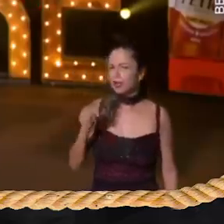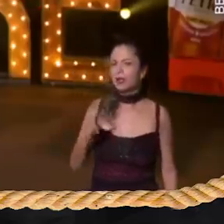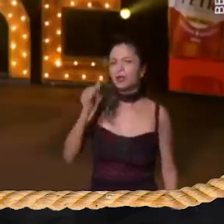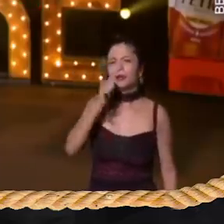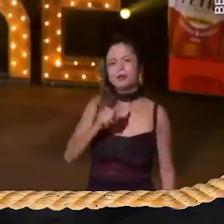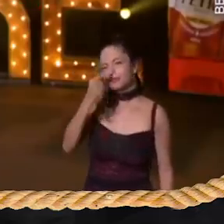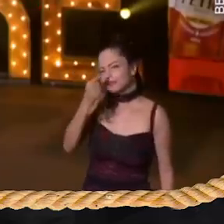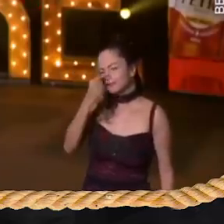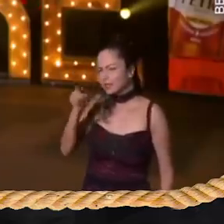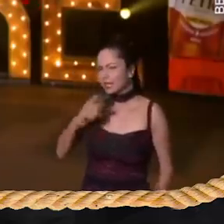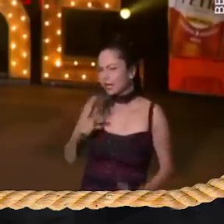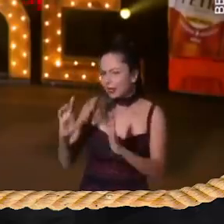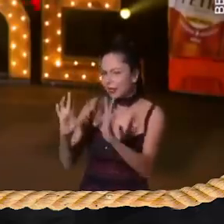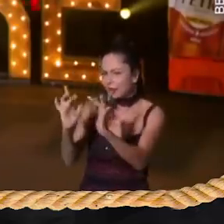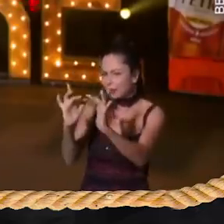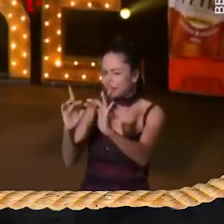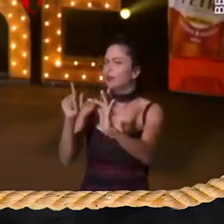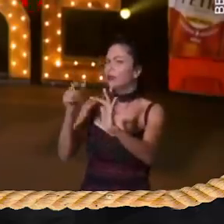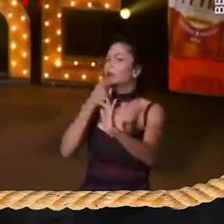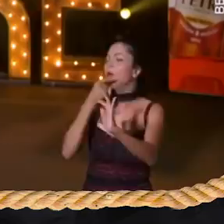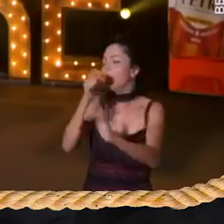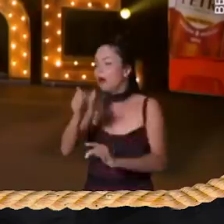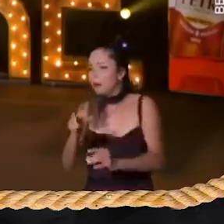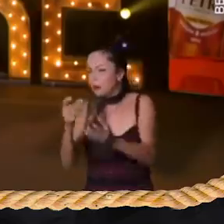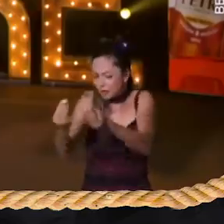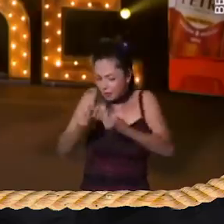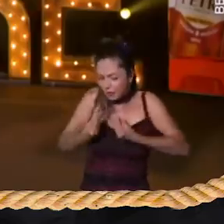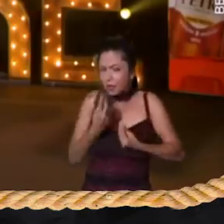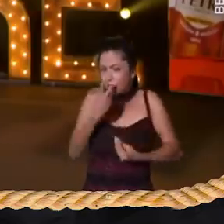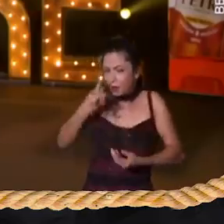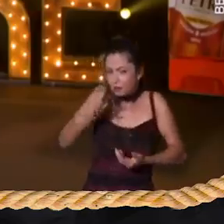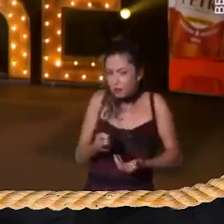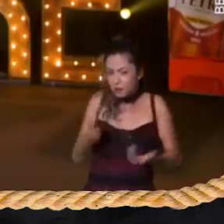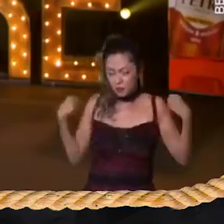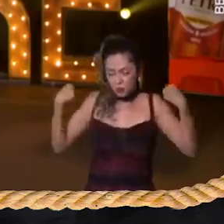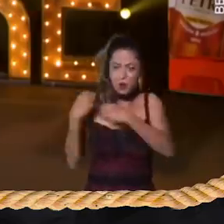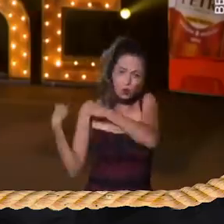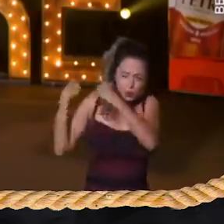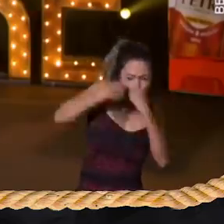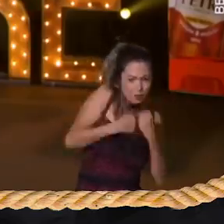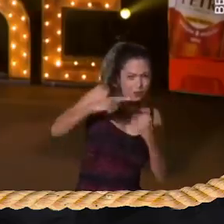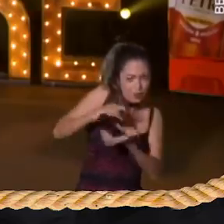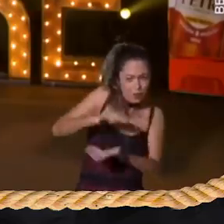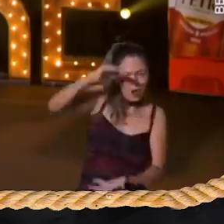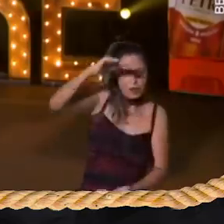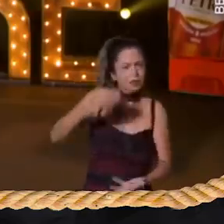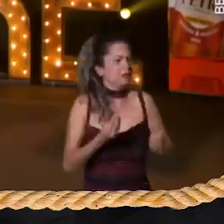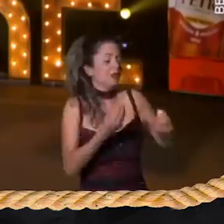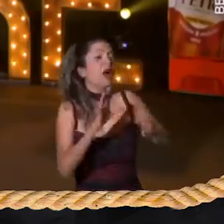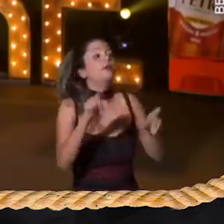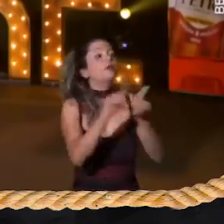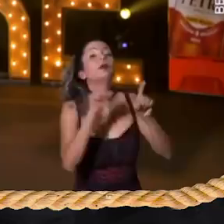parece 2.000 cobertores. Não, pode doar, não. Ele tá devendo. Eu, como é que vai doar coisa? Ele tá, me paga, Fernando. Mas calma, cada negócio é um negócio. Ah, outra live